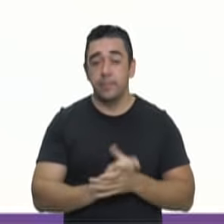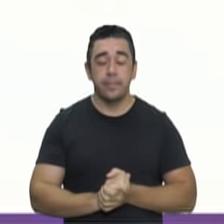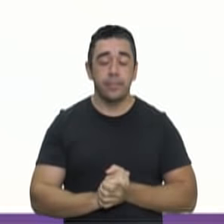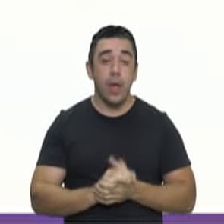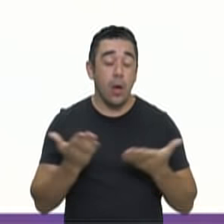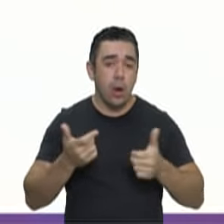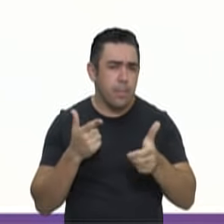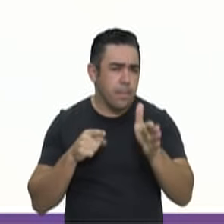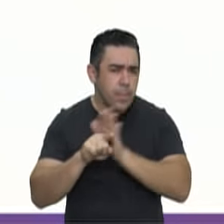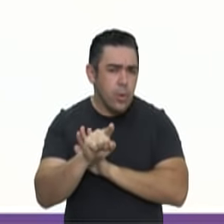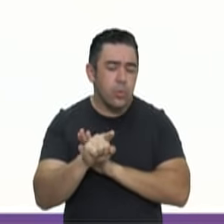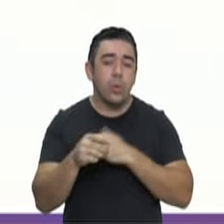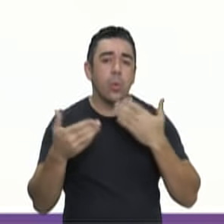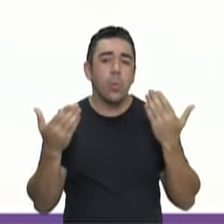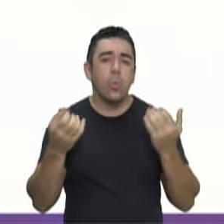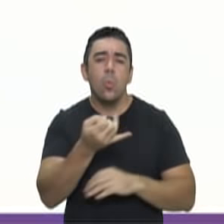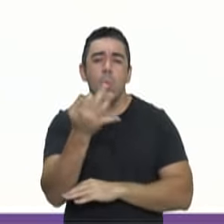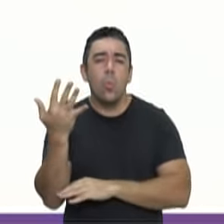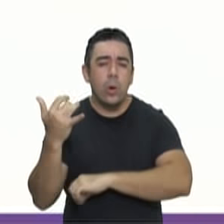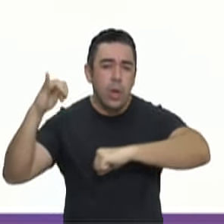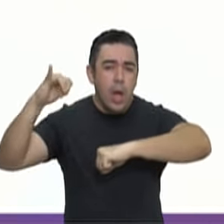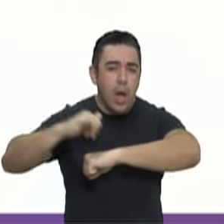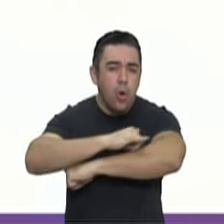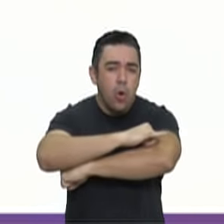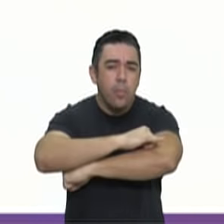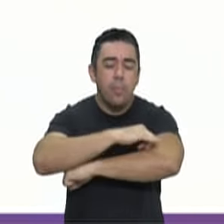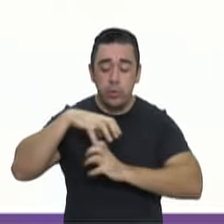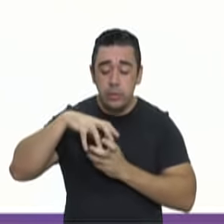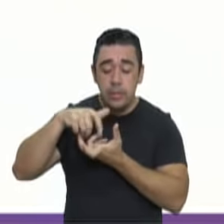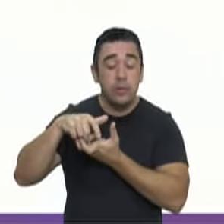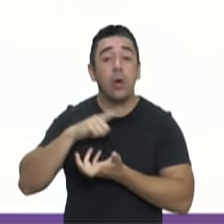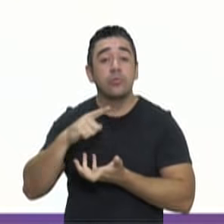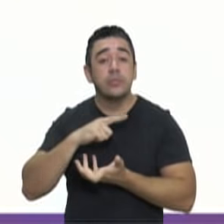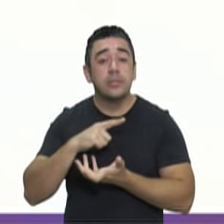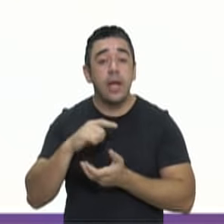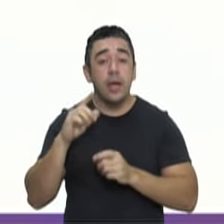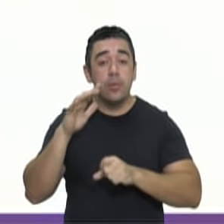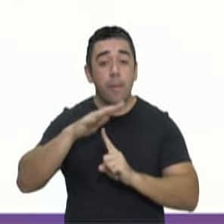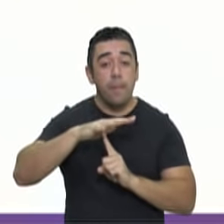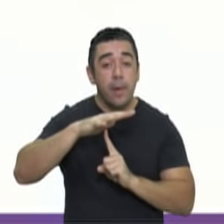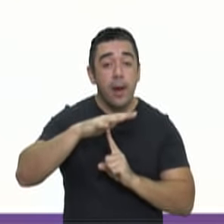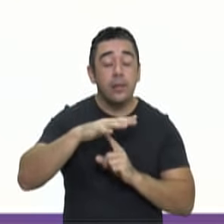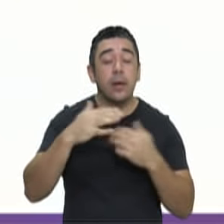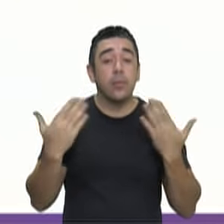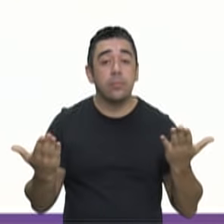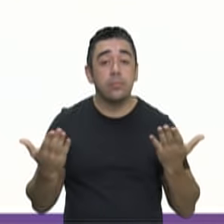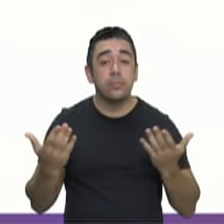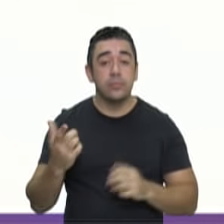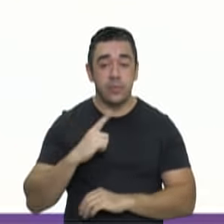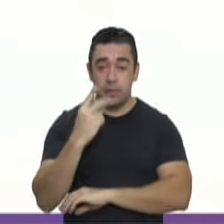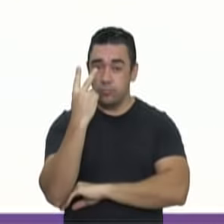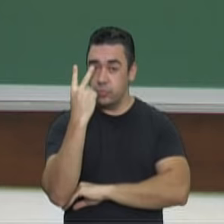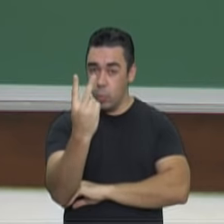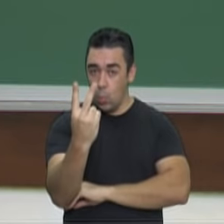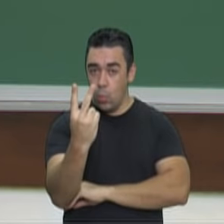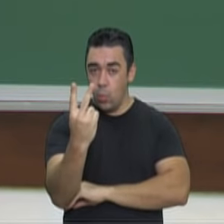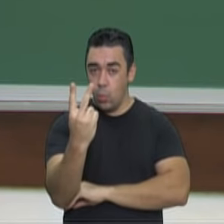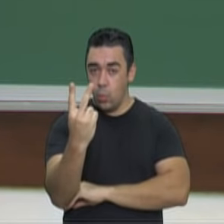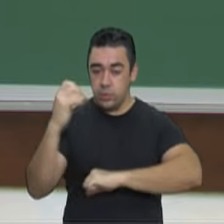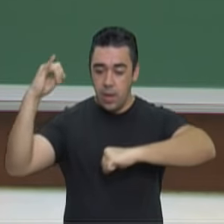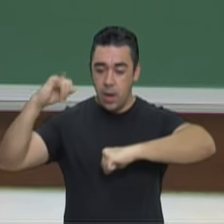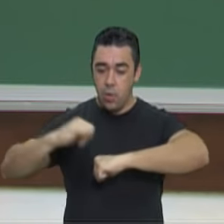E a pergunta de número 5, quantos aeroportos internacionais o Paraná possui? A resposta certa são